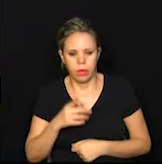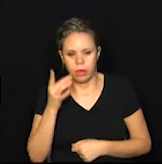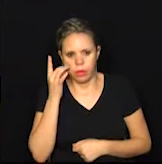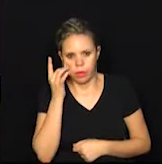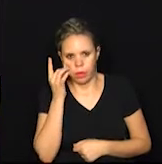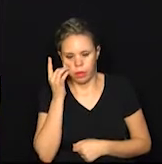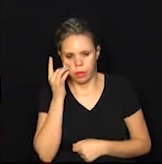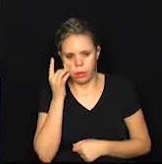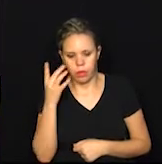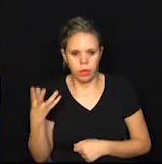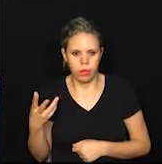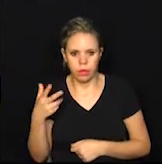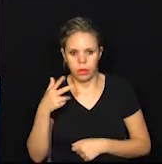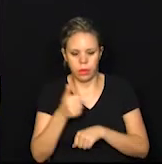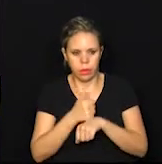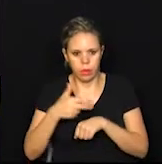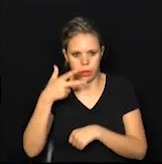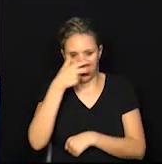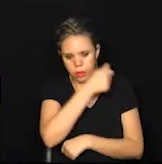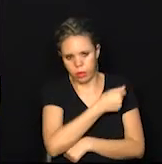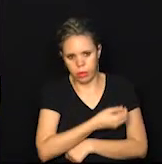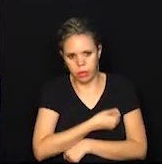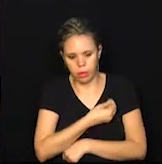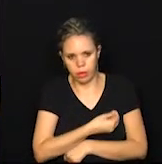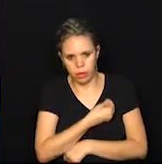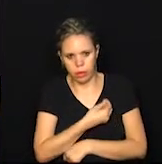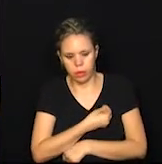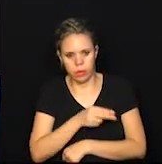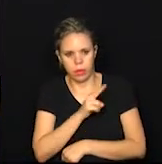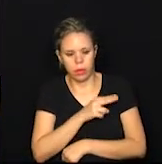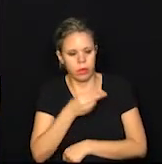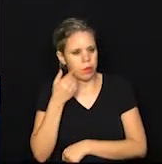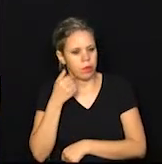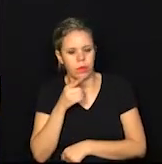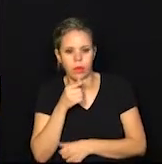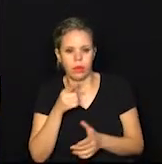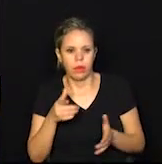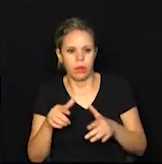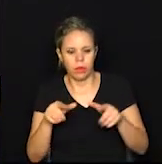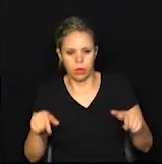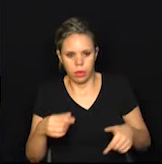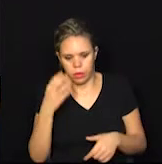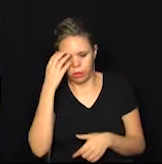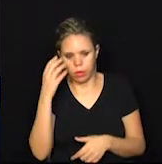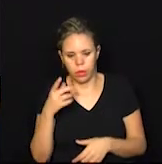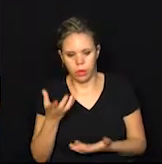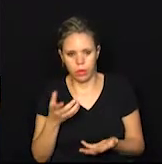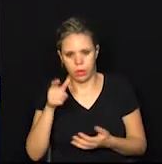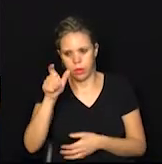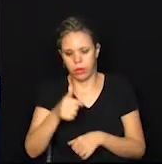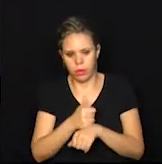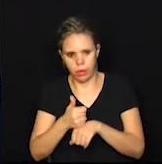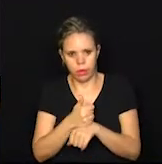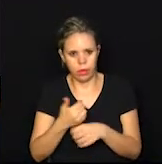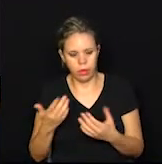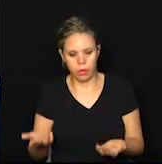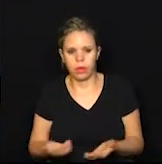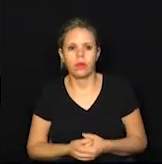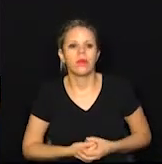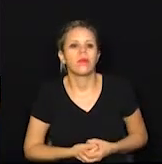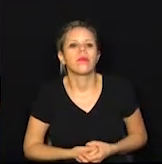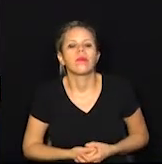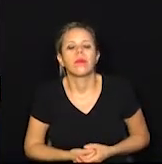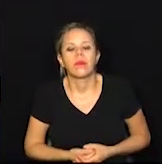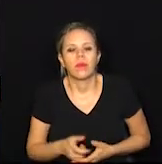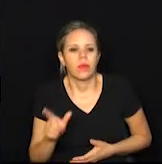de um salva-vidas. Então, o uso da lagoa requer o salva-vidas para isso. É lógico